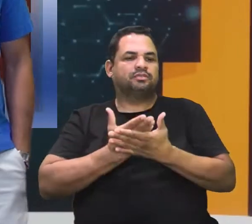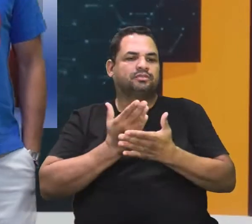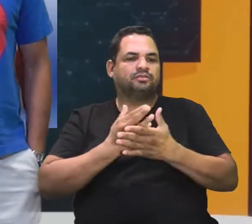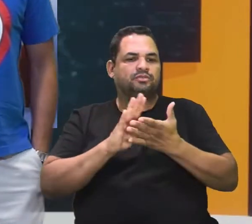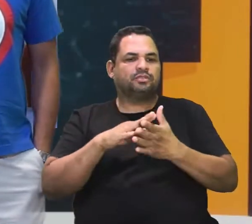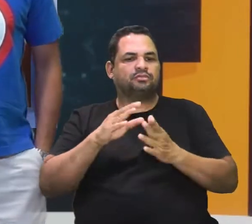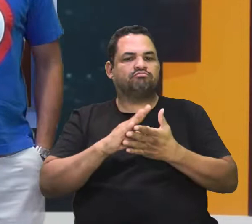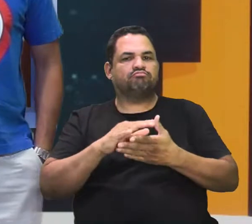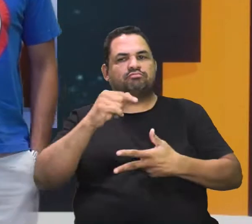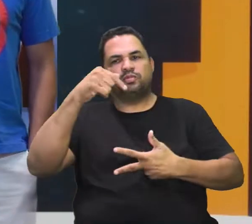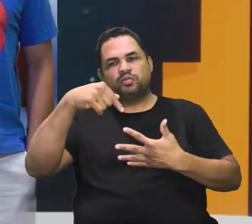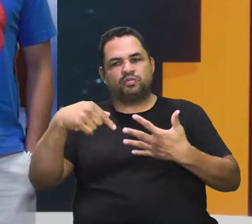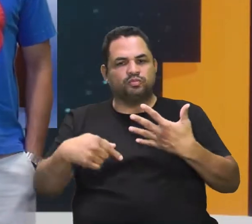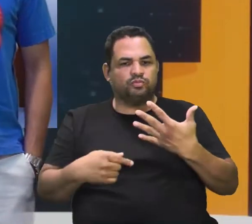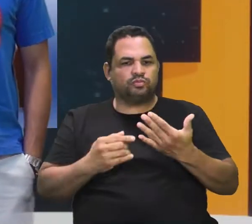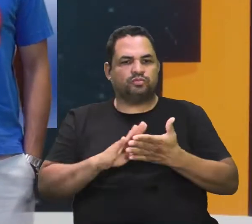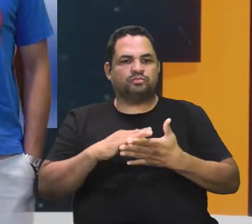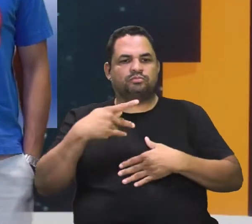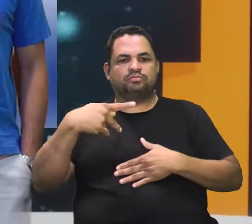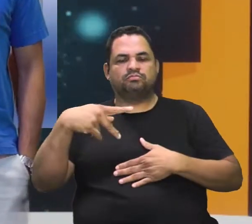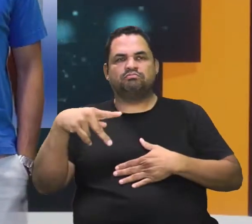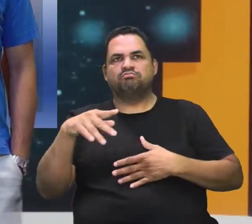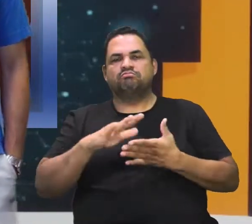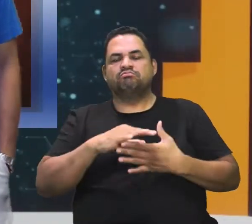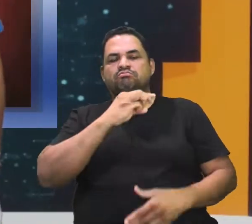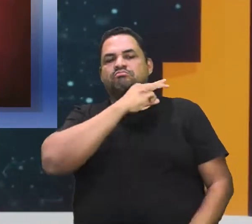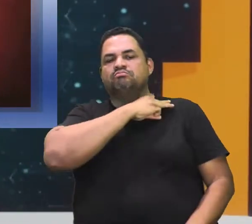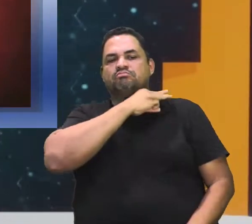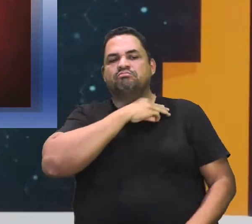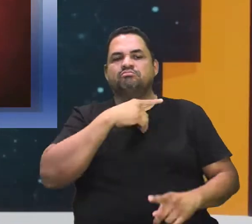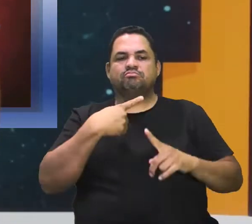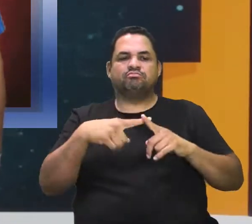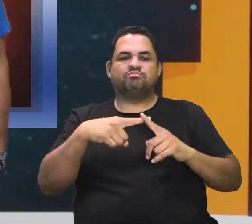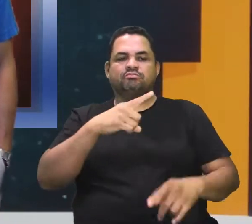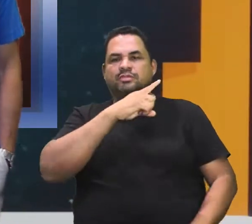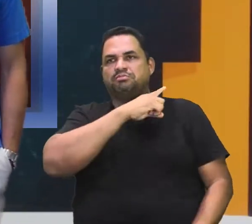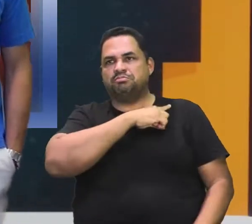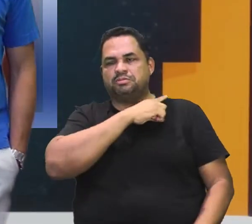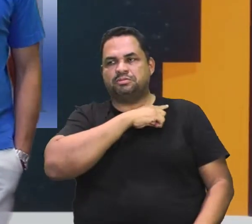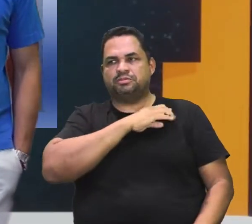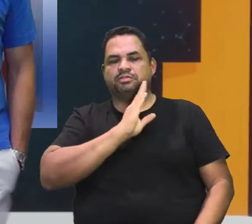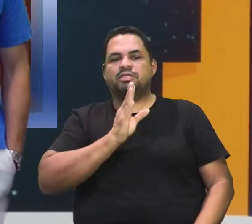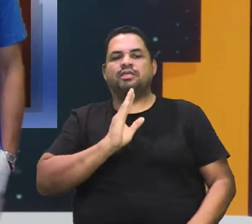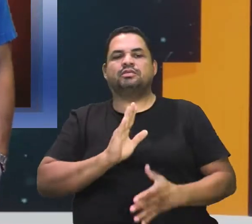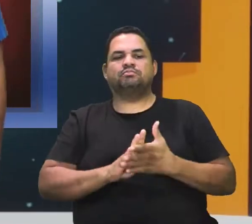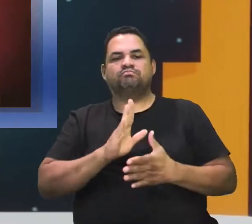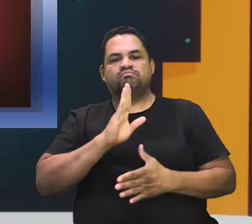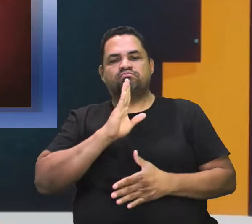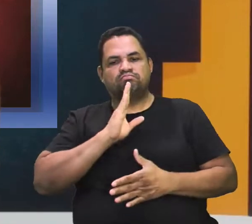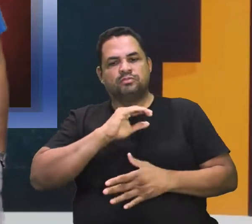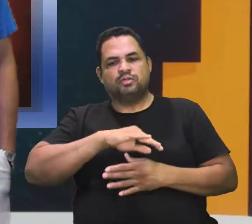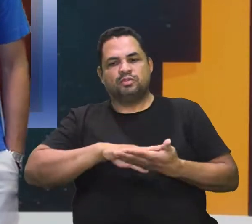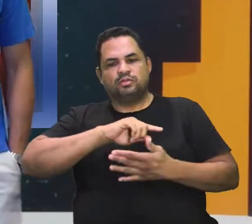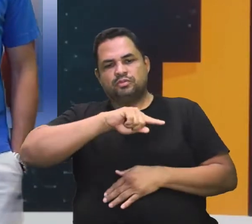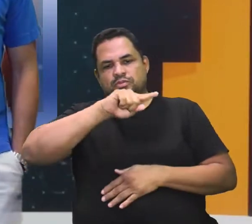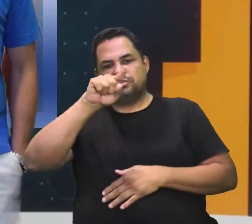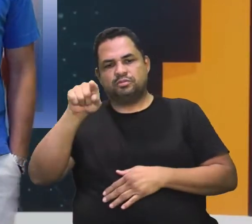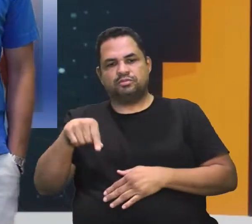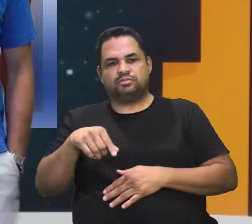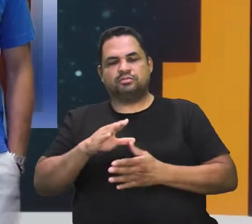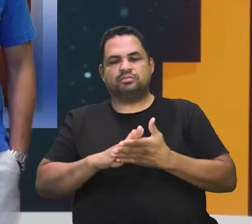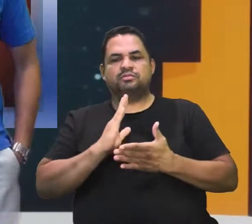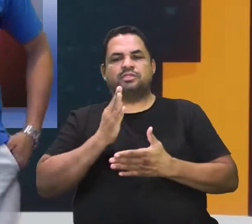elementos novos, né, considerados para o terceiro ano, porque lá no primeirão a gente conhece a parábola, estuda a parábola de uma